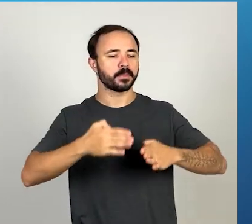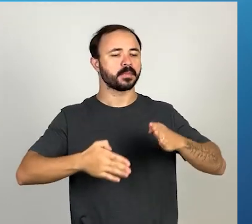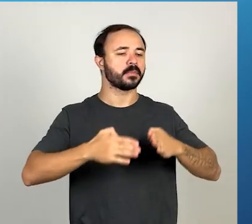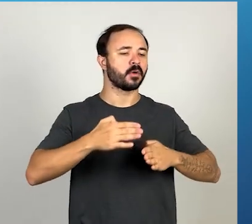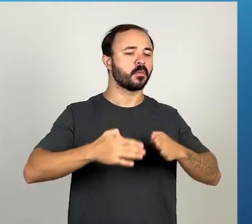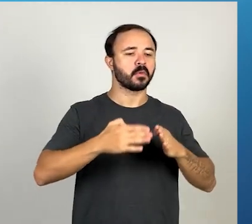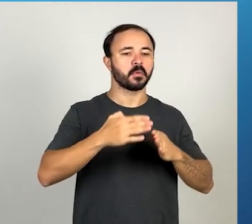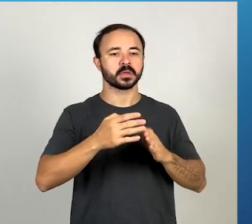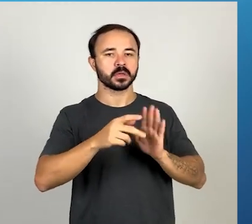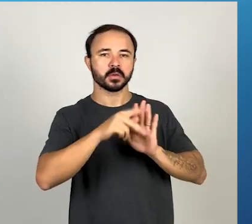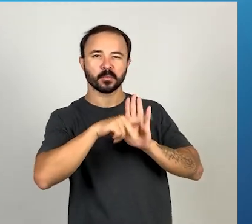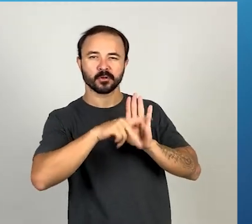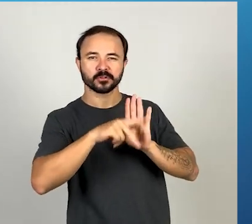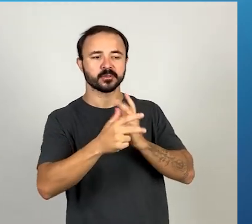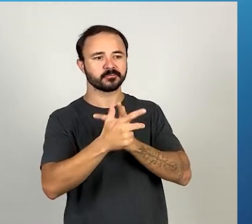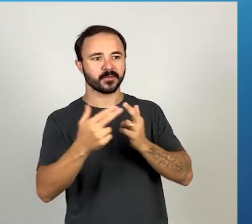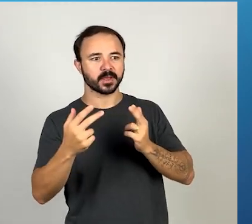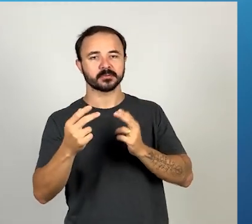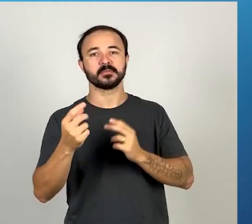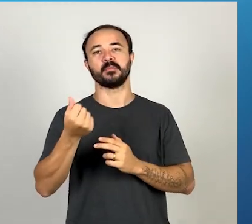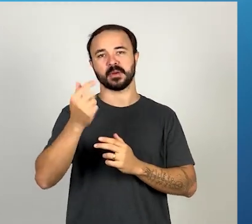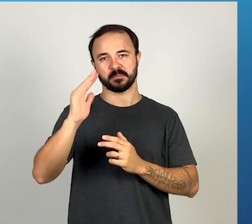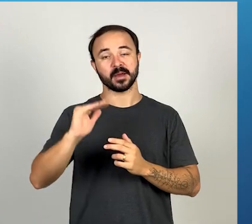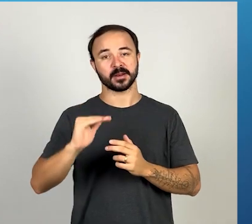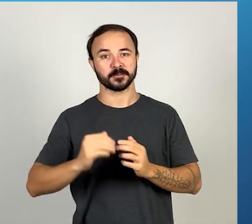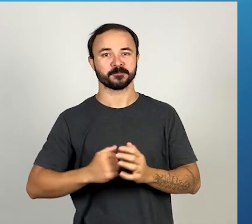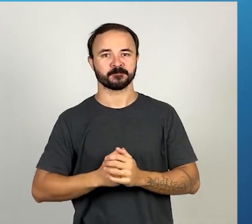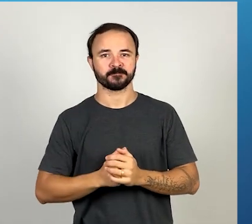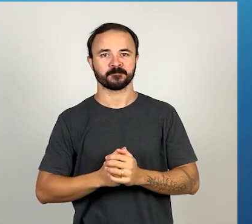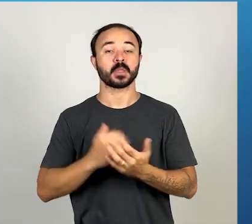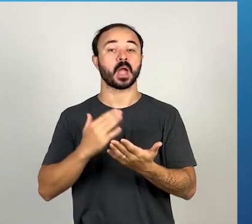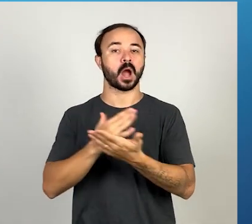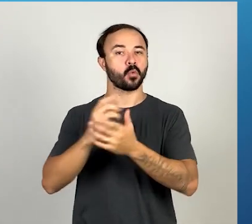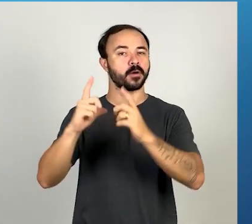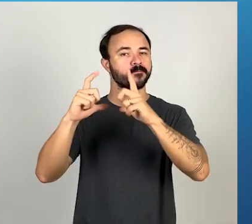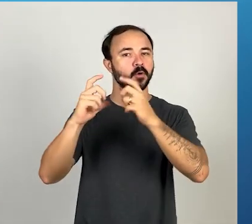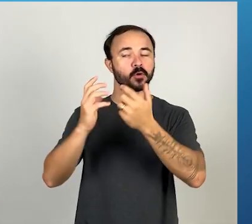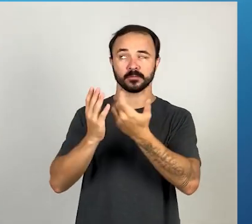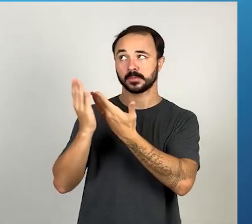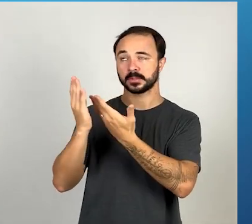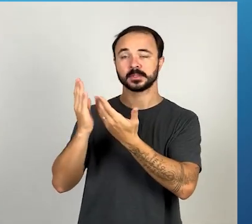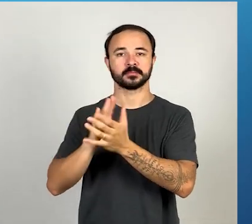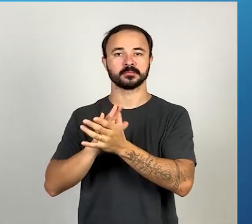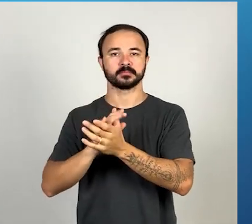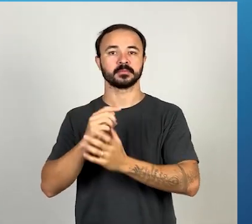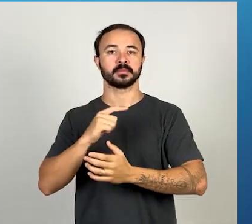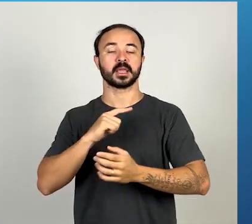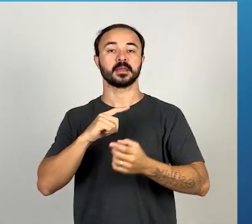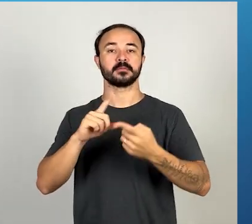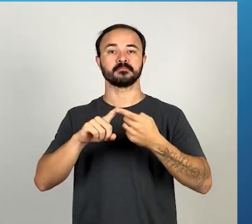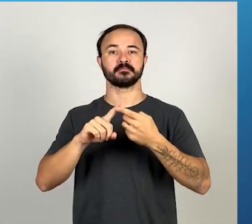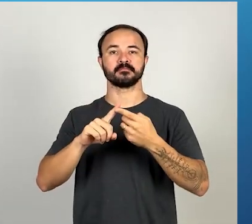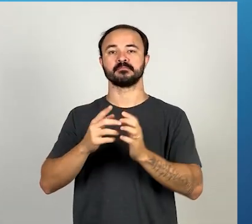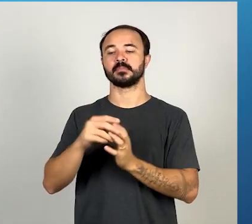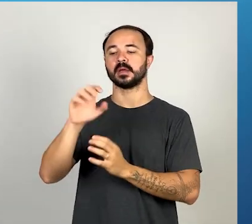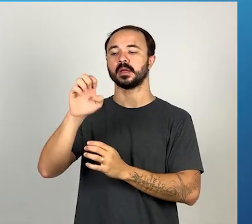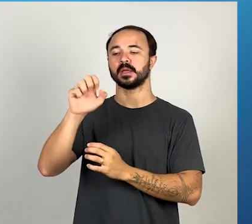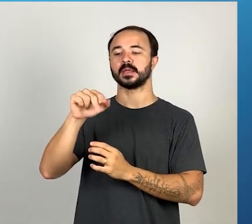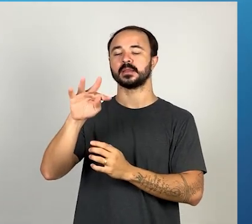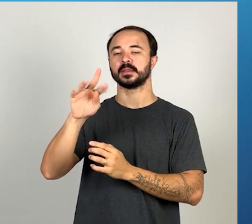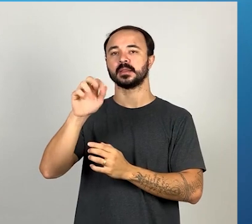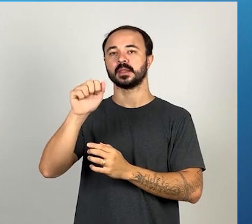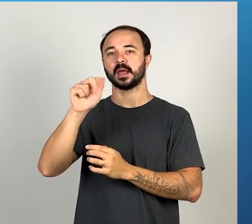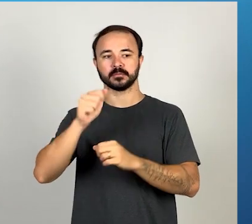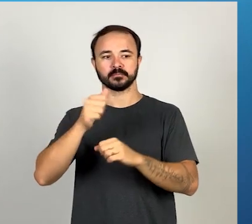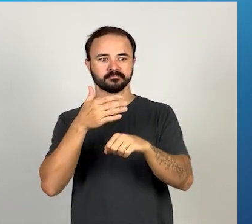Aqui nós temos algumas imagens de entrada, processamento e saída. As entradas é justamente